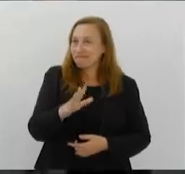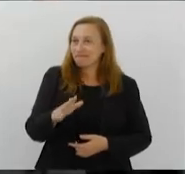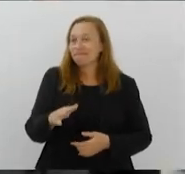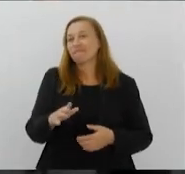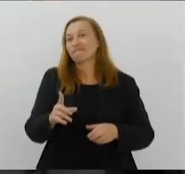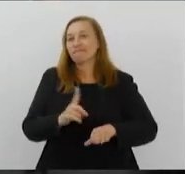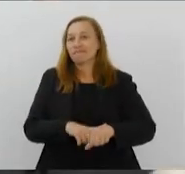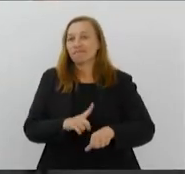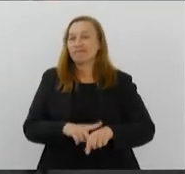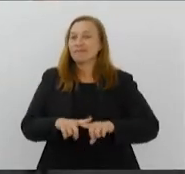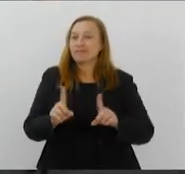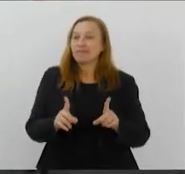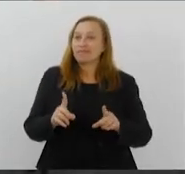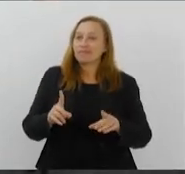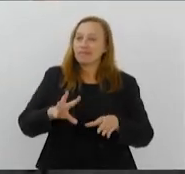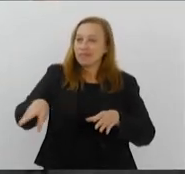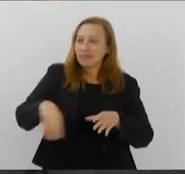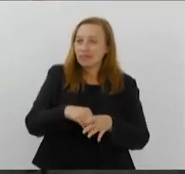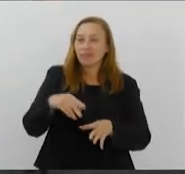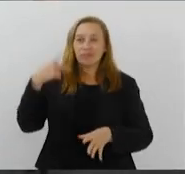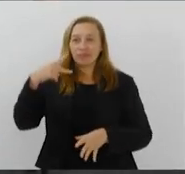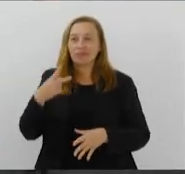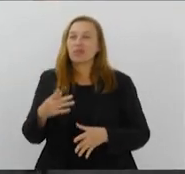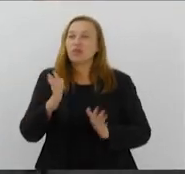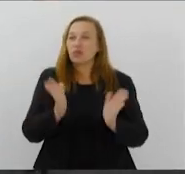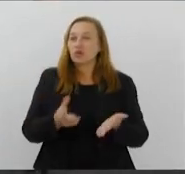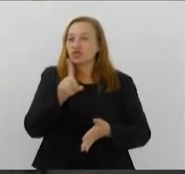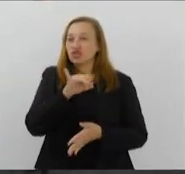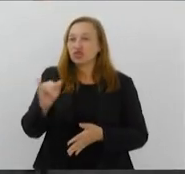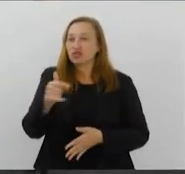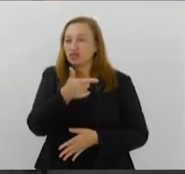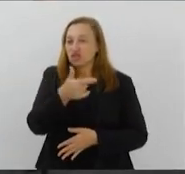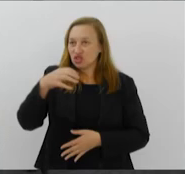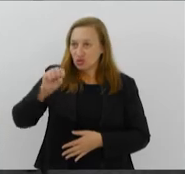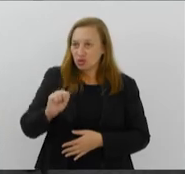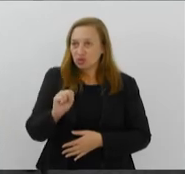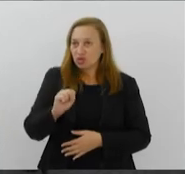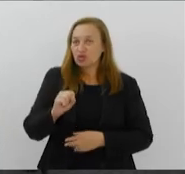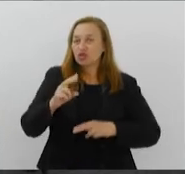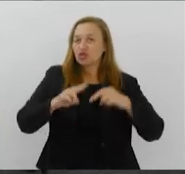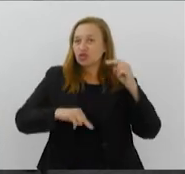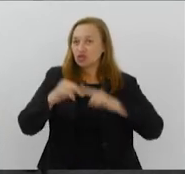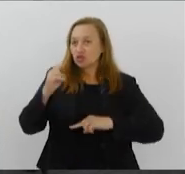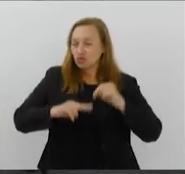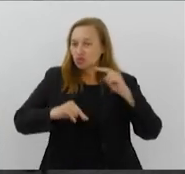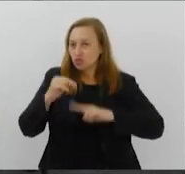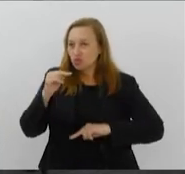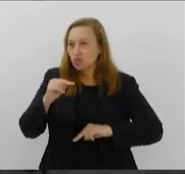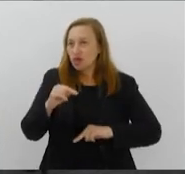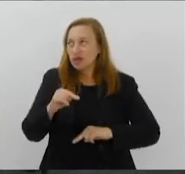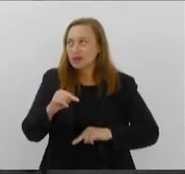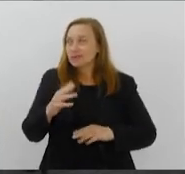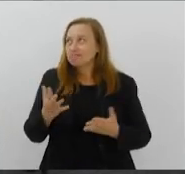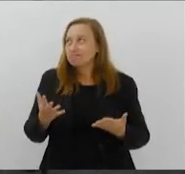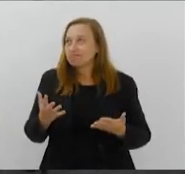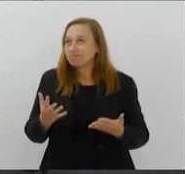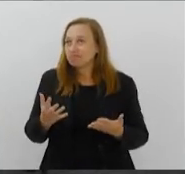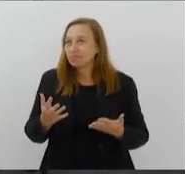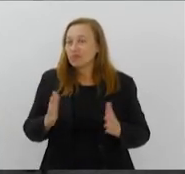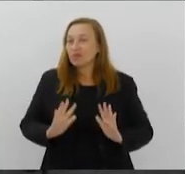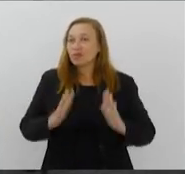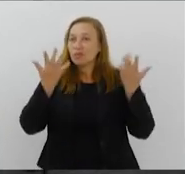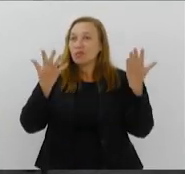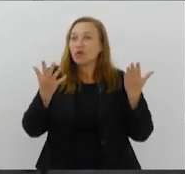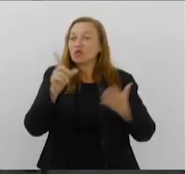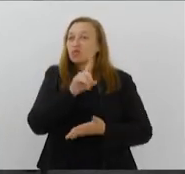pela presença dela na política. Hoje, no dia 28 de junho, a gente comemora